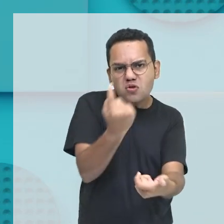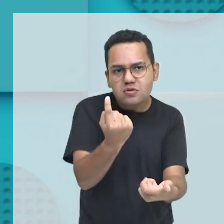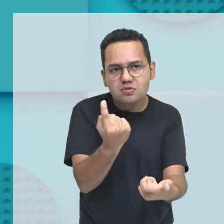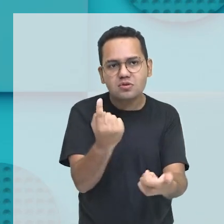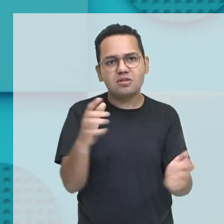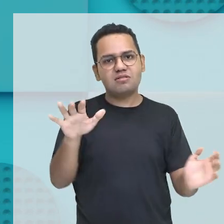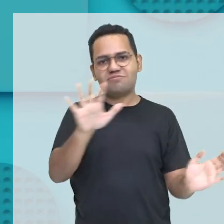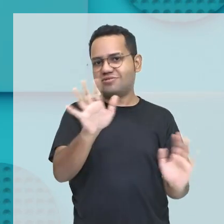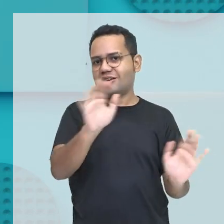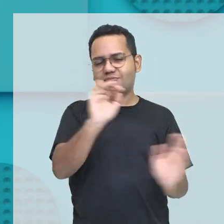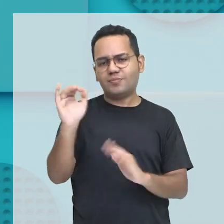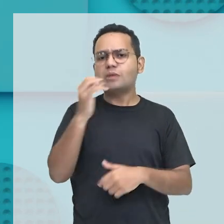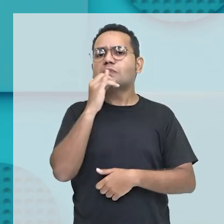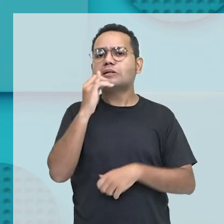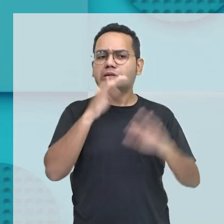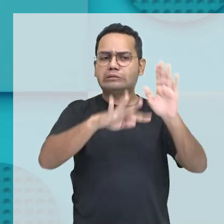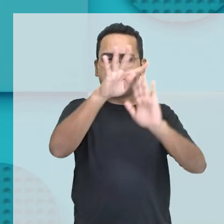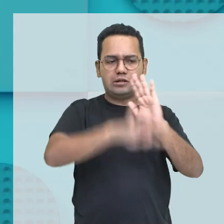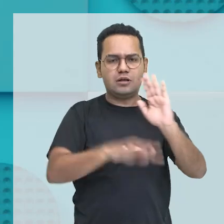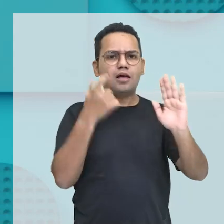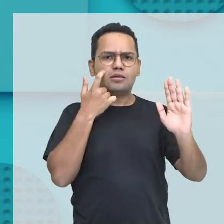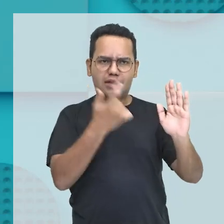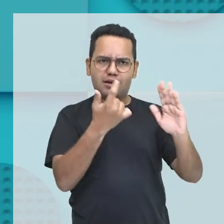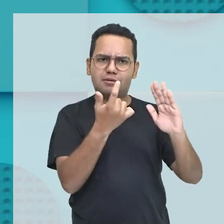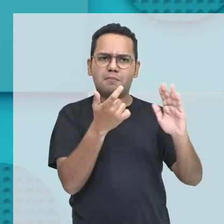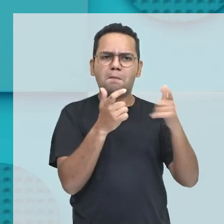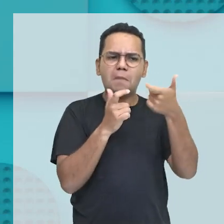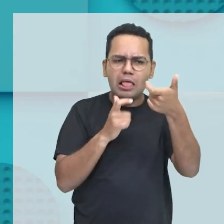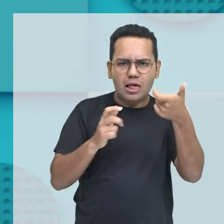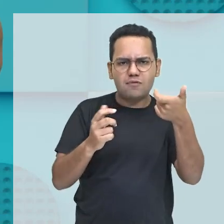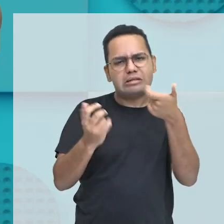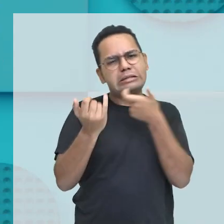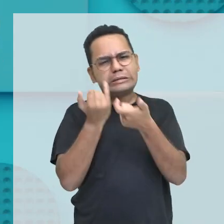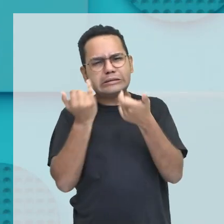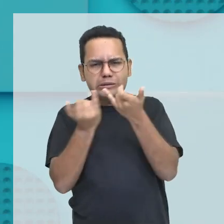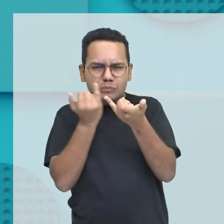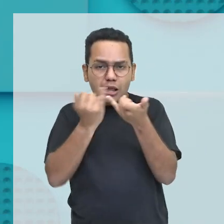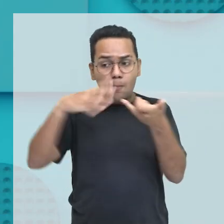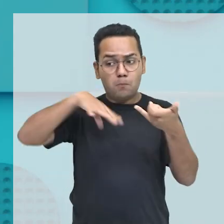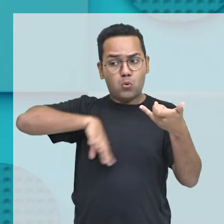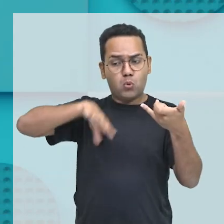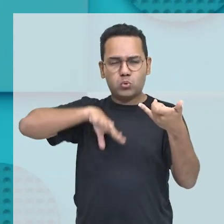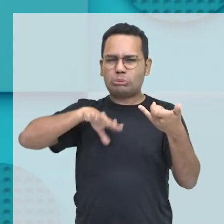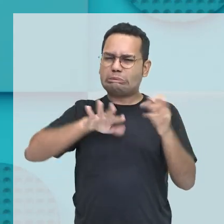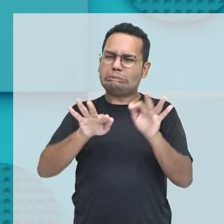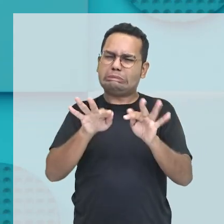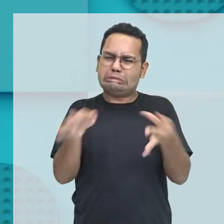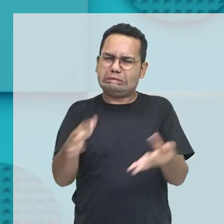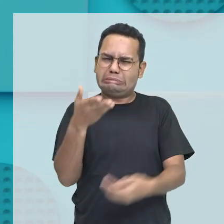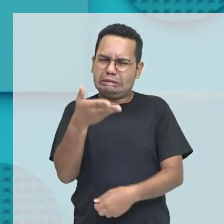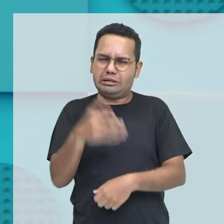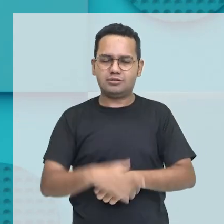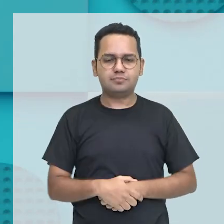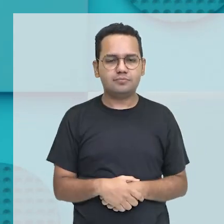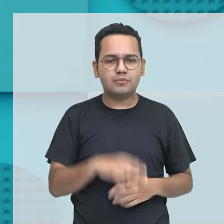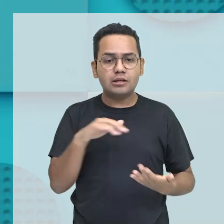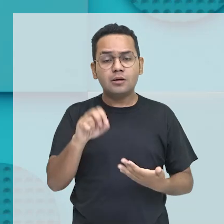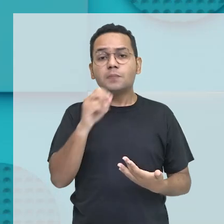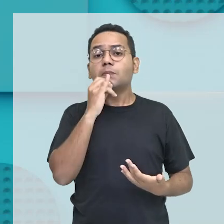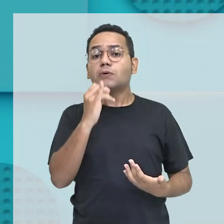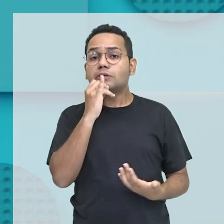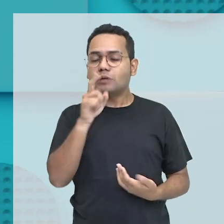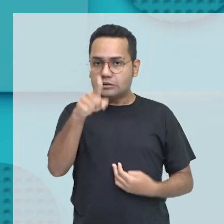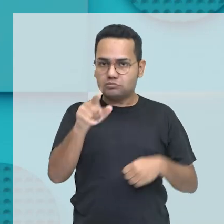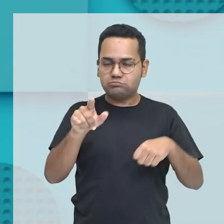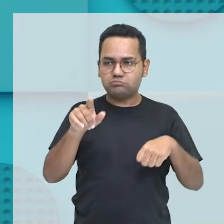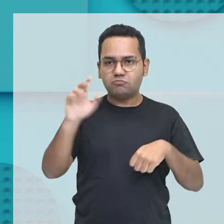o texto está muito simples, cheio de cognatos. Então, quando você estiver fazendo aí um teste, um vestibular, alguma coisa, uma avaliação, faça isso que eu